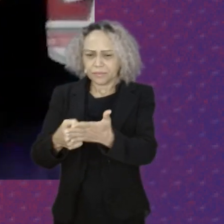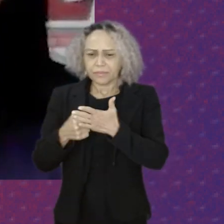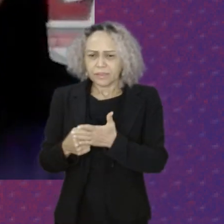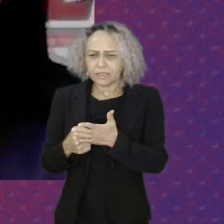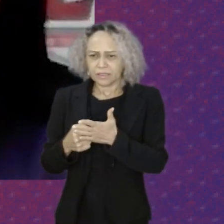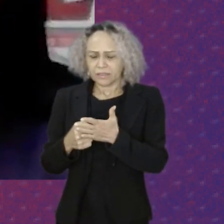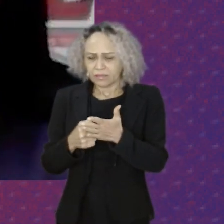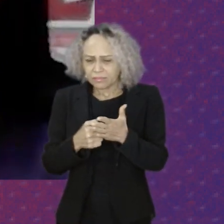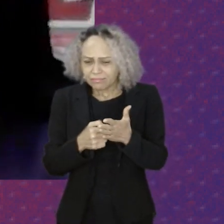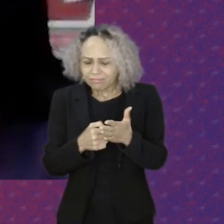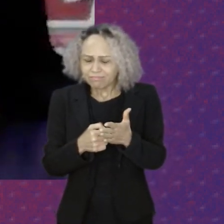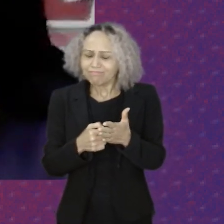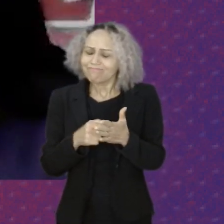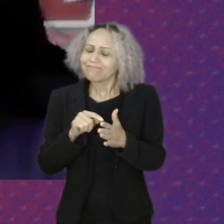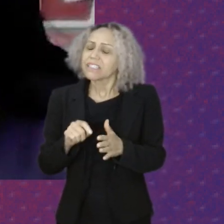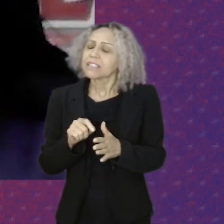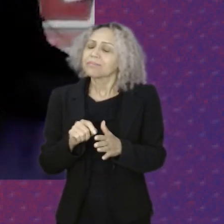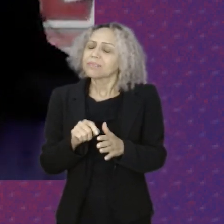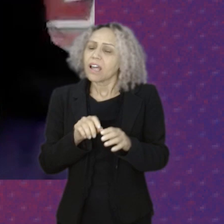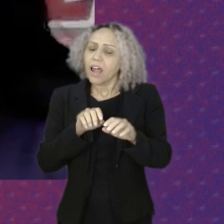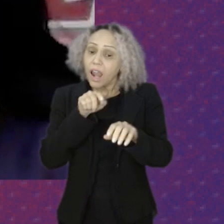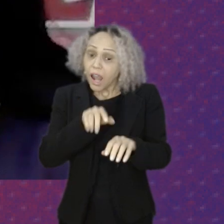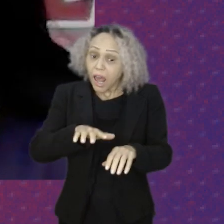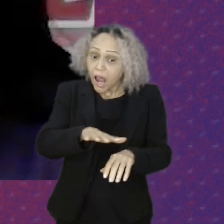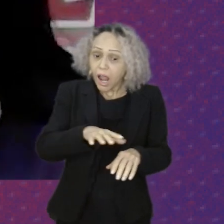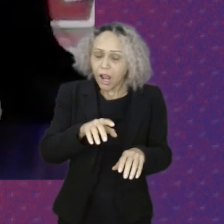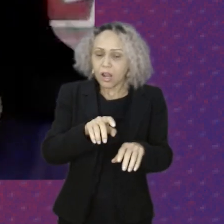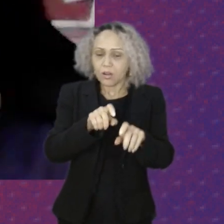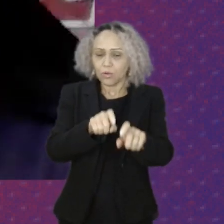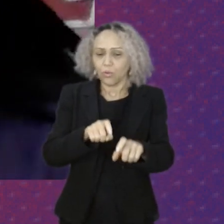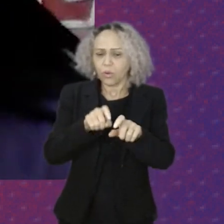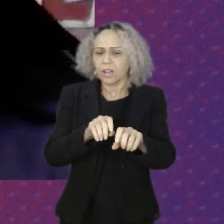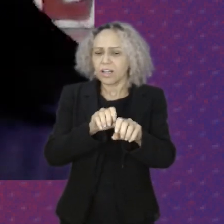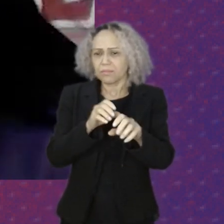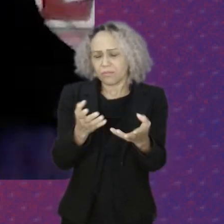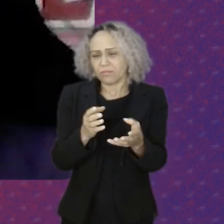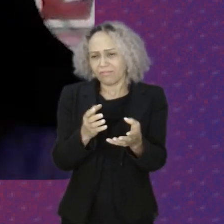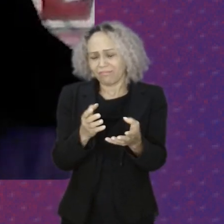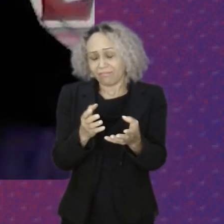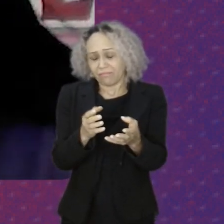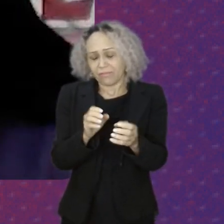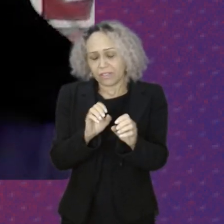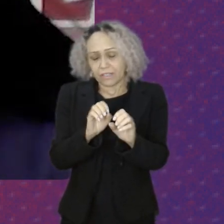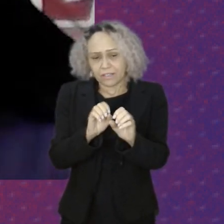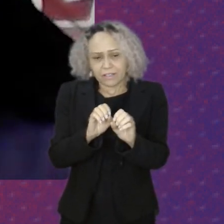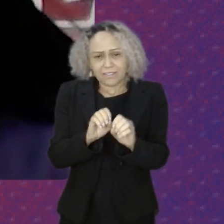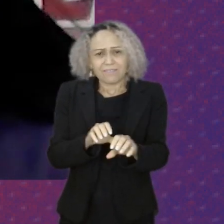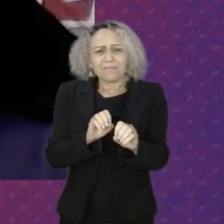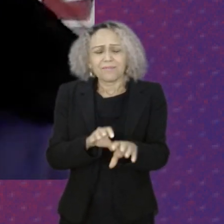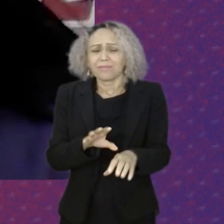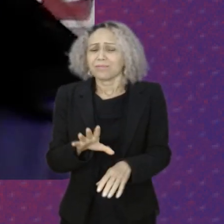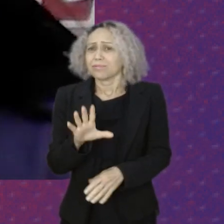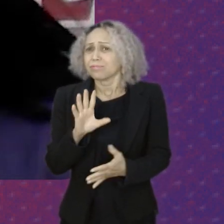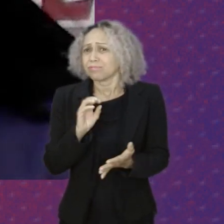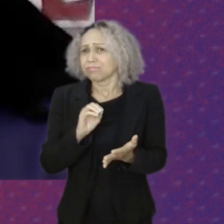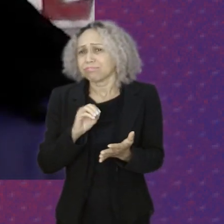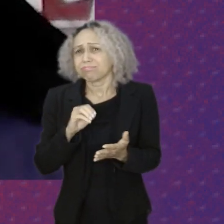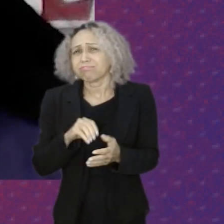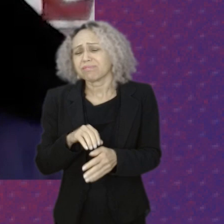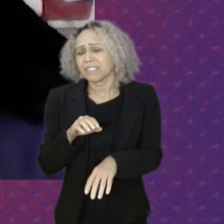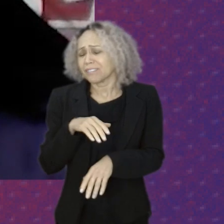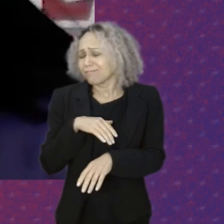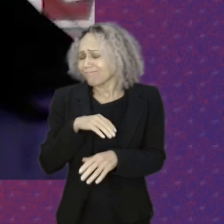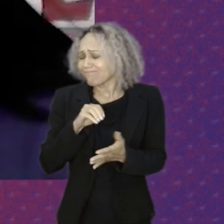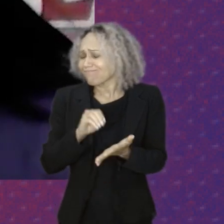sempre a educação do campo é uma dívida histórica, né, com a gente. Por quê? Até mesmo quando